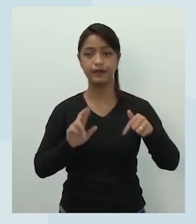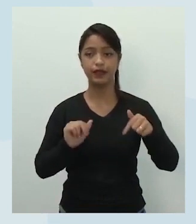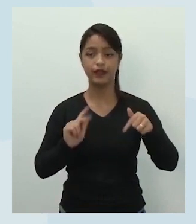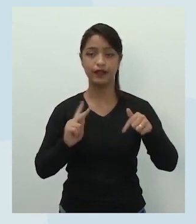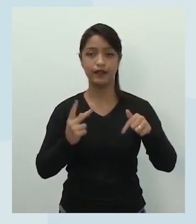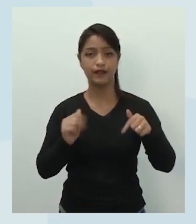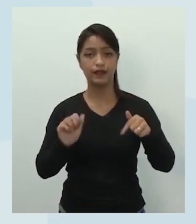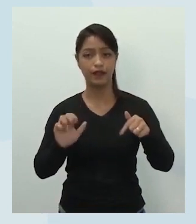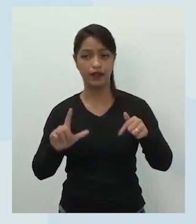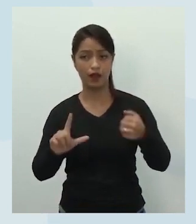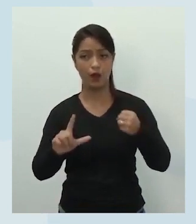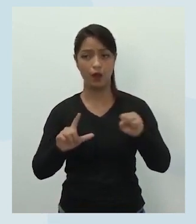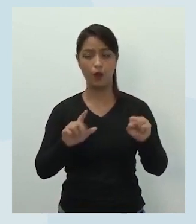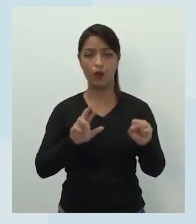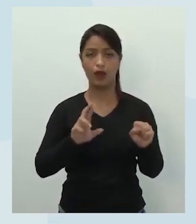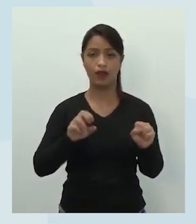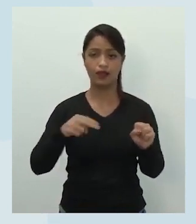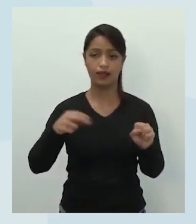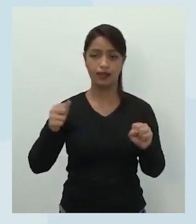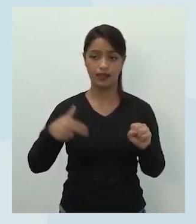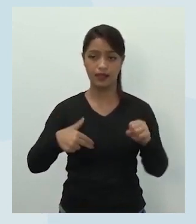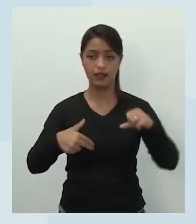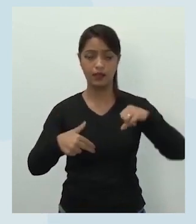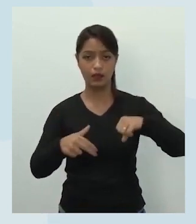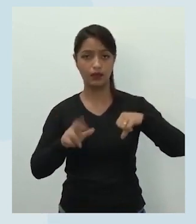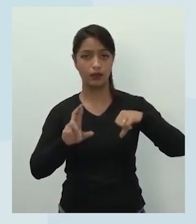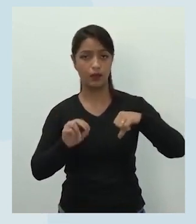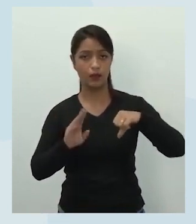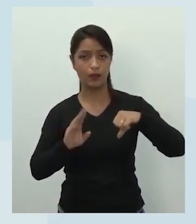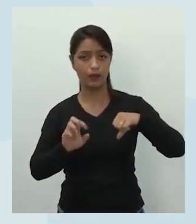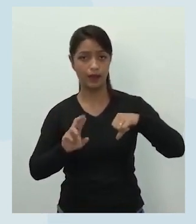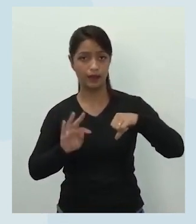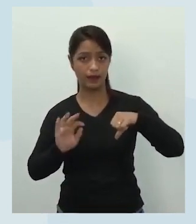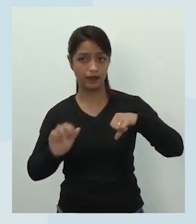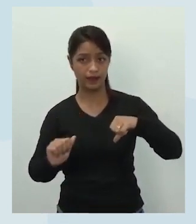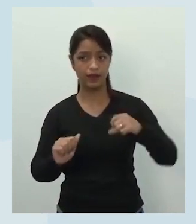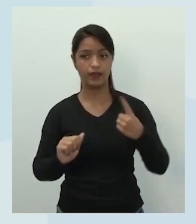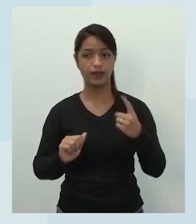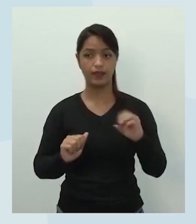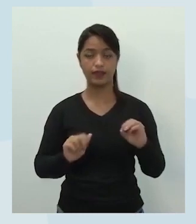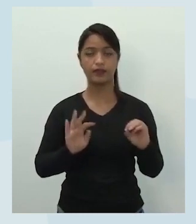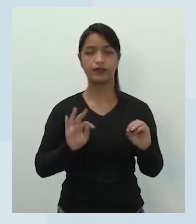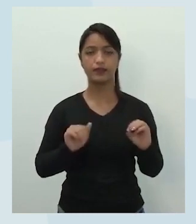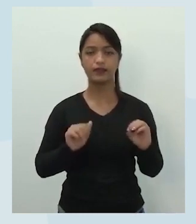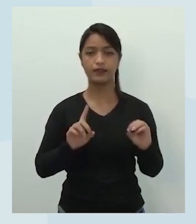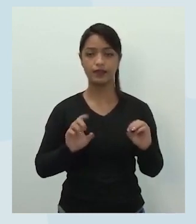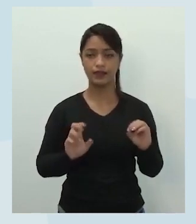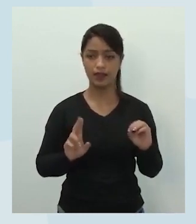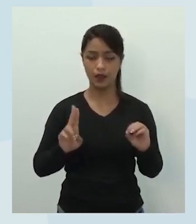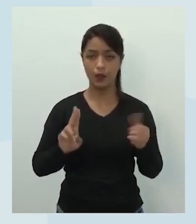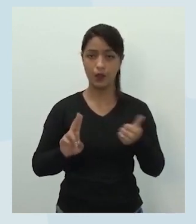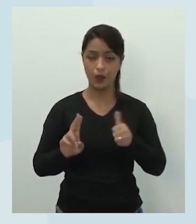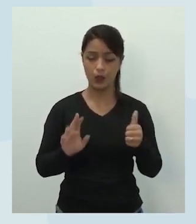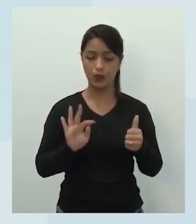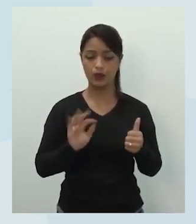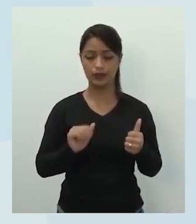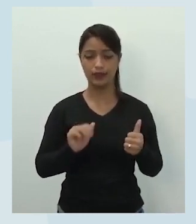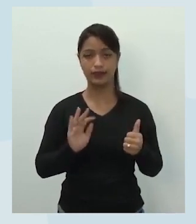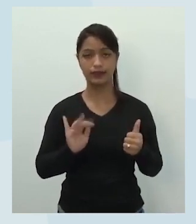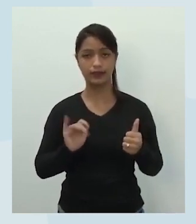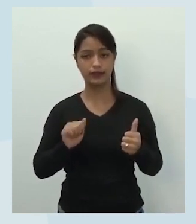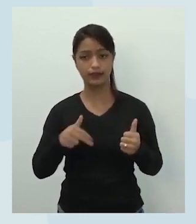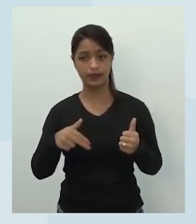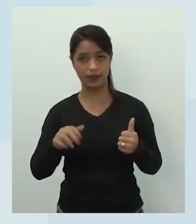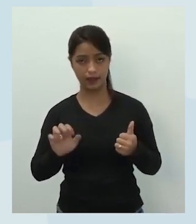Zen, Renan de Matos, Roberta Cristina, Tadeu Nunes, Tatiane Santos e